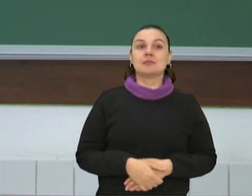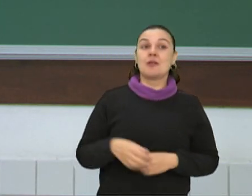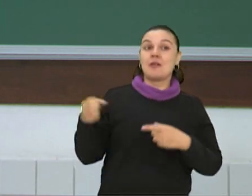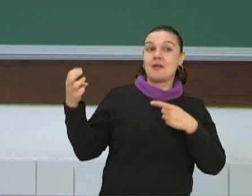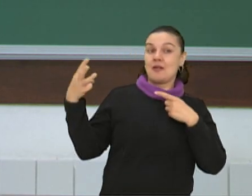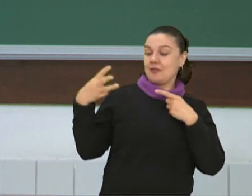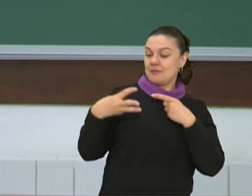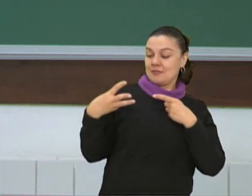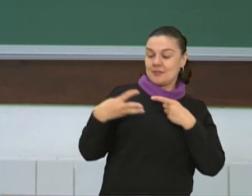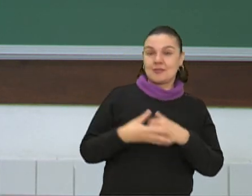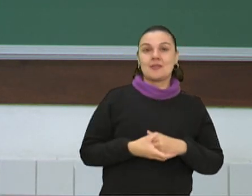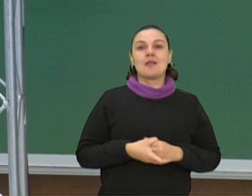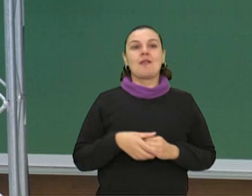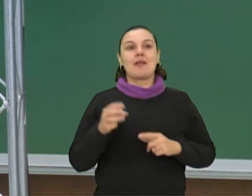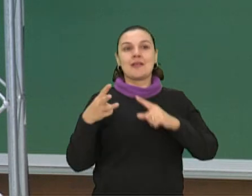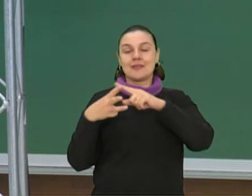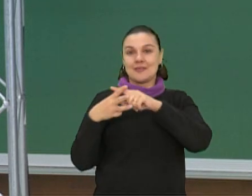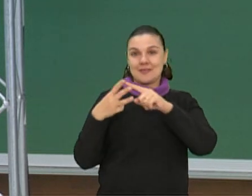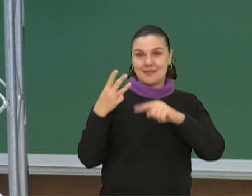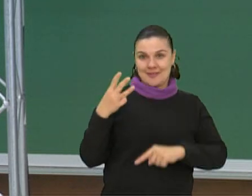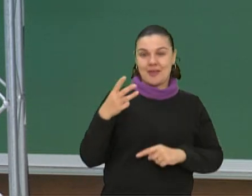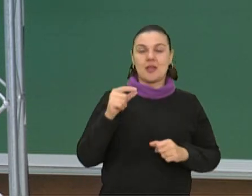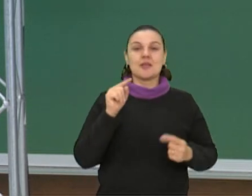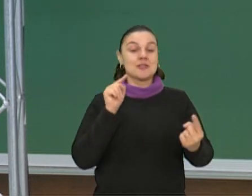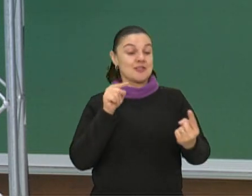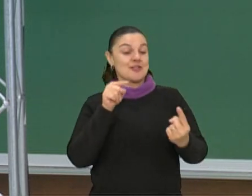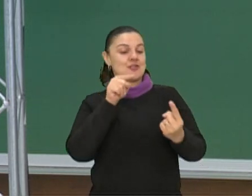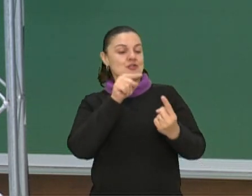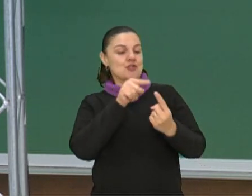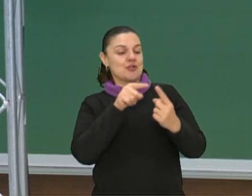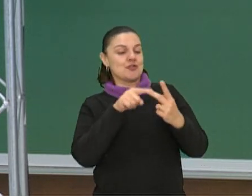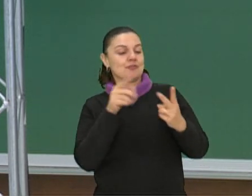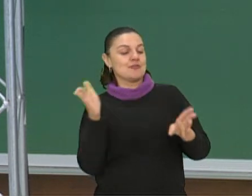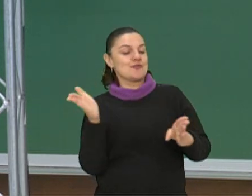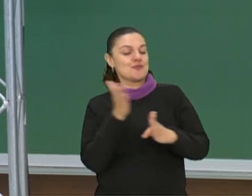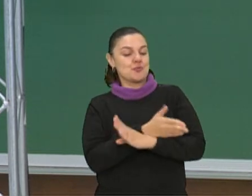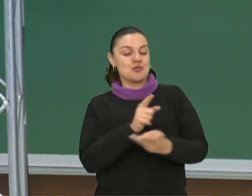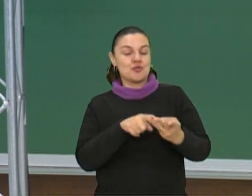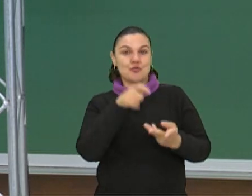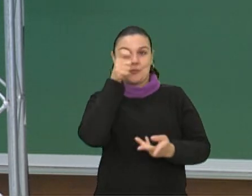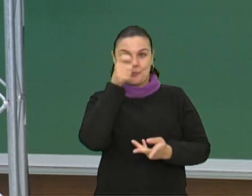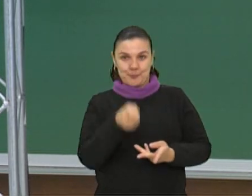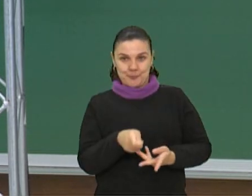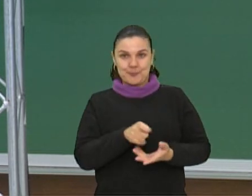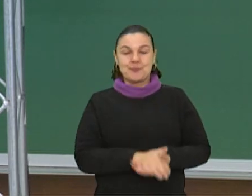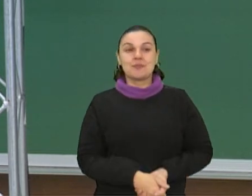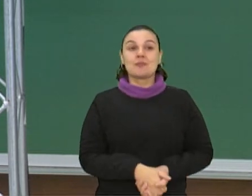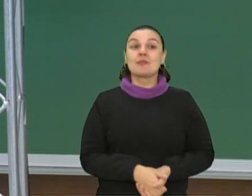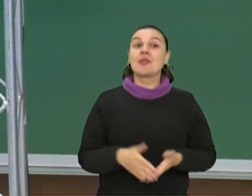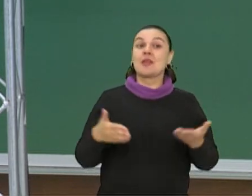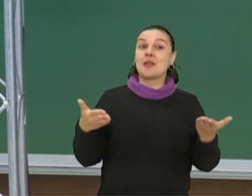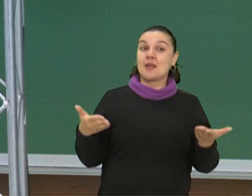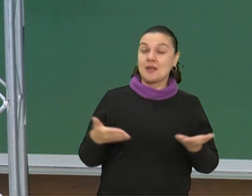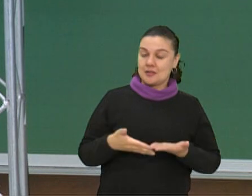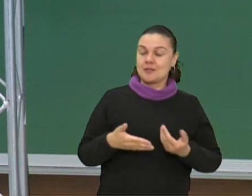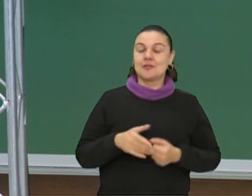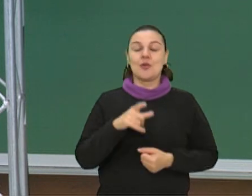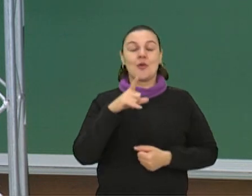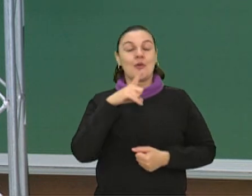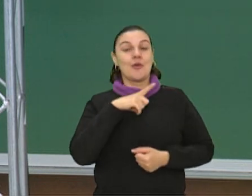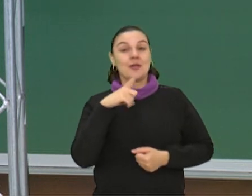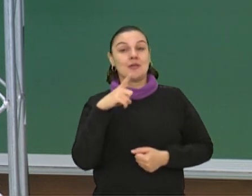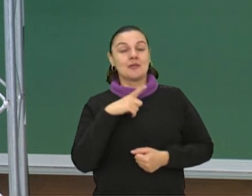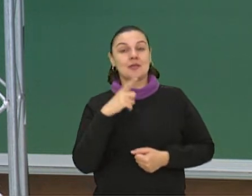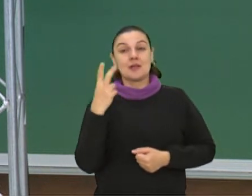modo, lembram que são 3 modos: indicativo, subjuntivo e imperativo. Sabemos que o